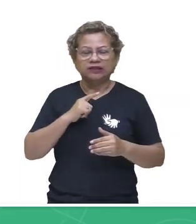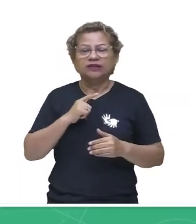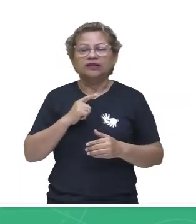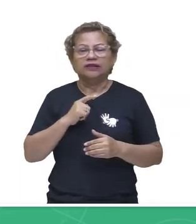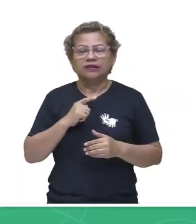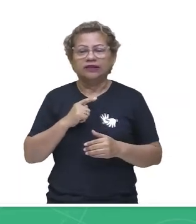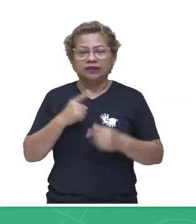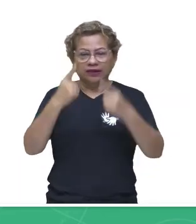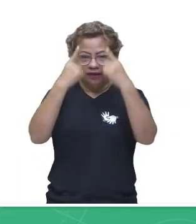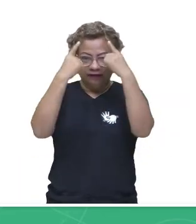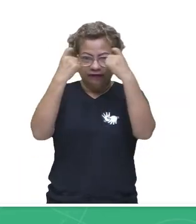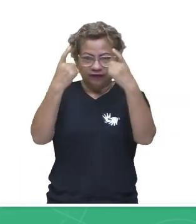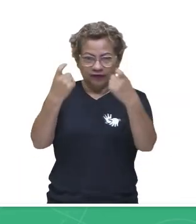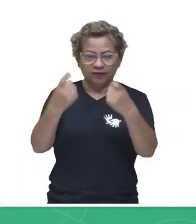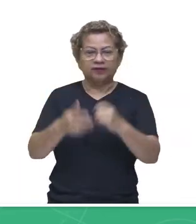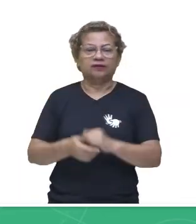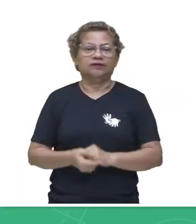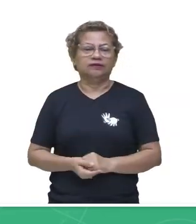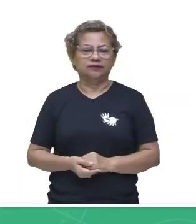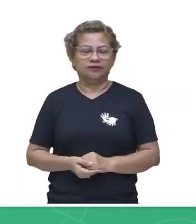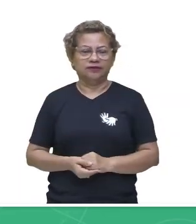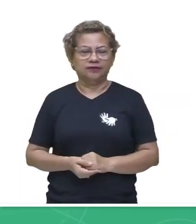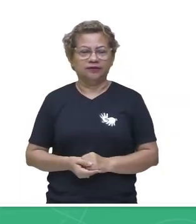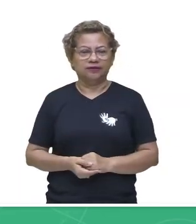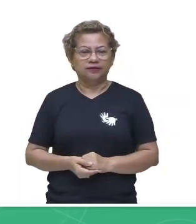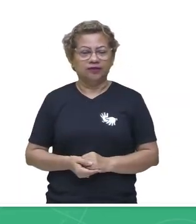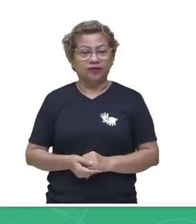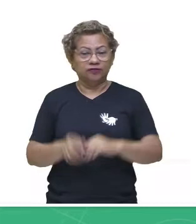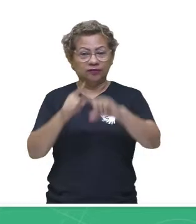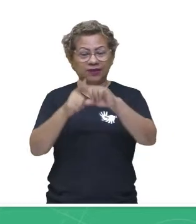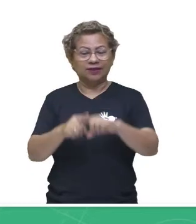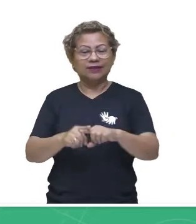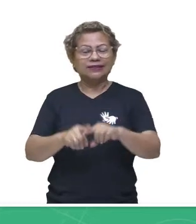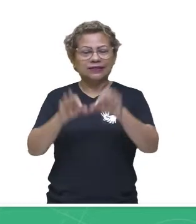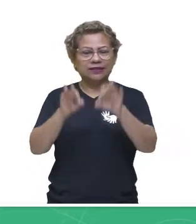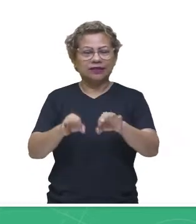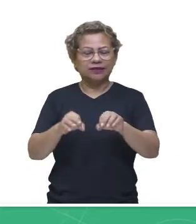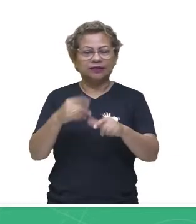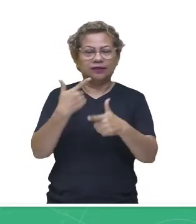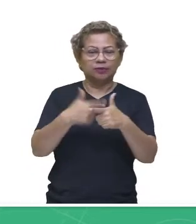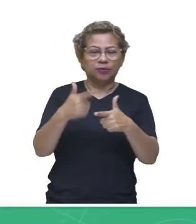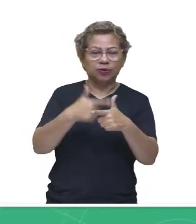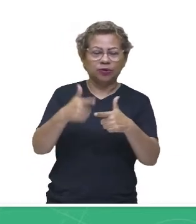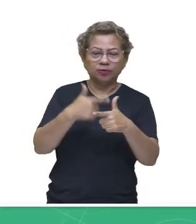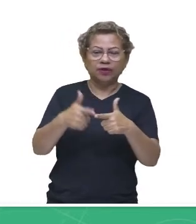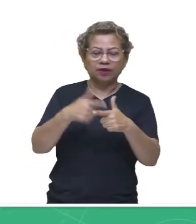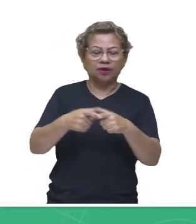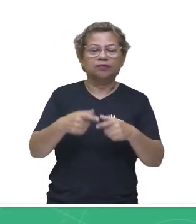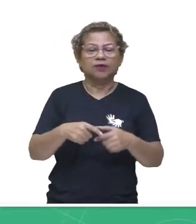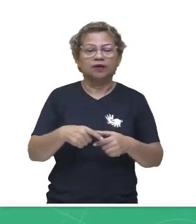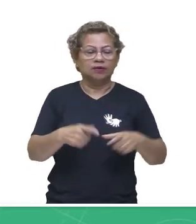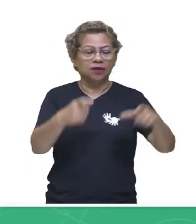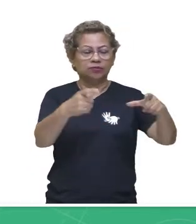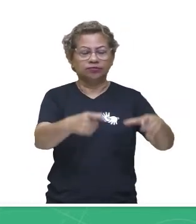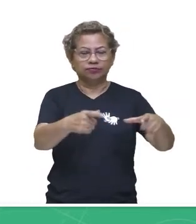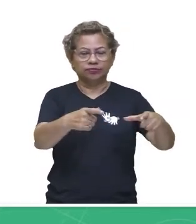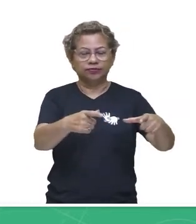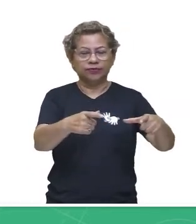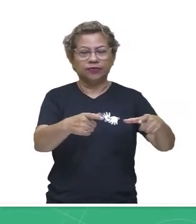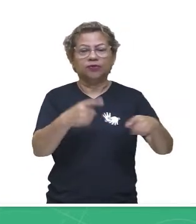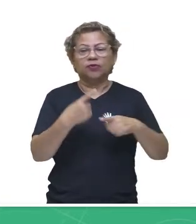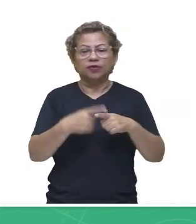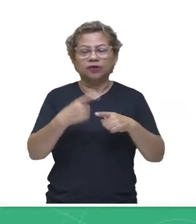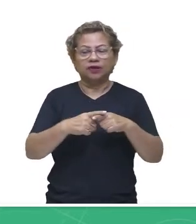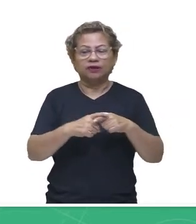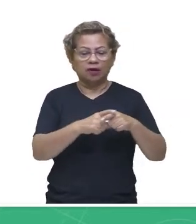gente vai marcar a alternativa que identificam os problemas sociais urbanos devido à rápida urbanização